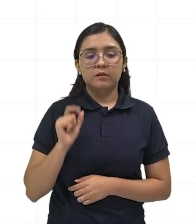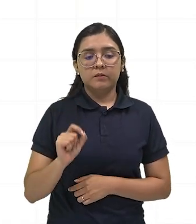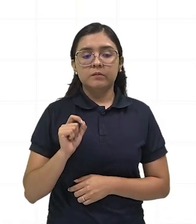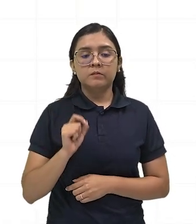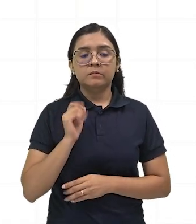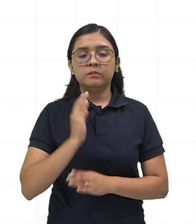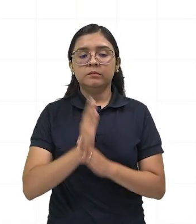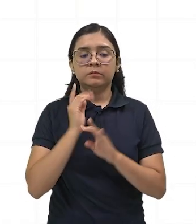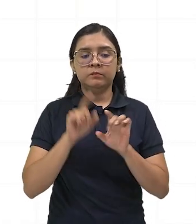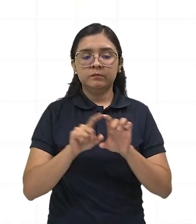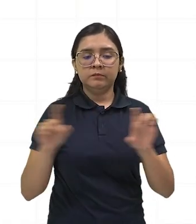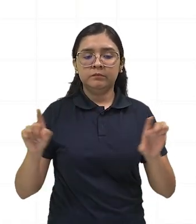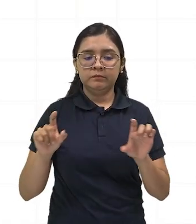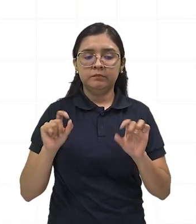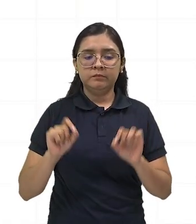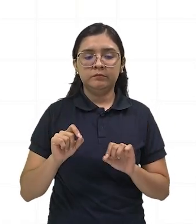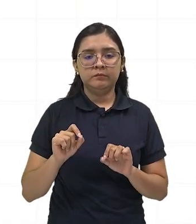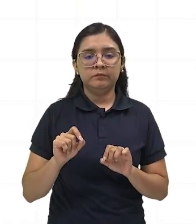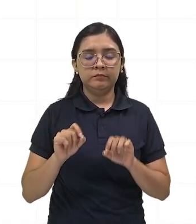a essa equação.